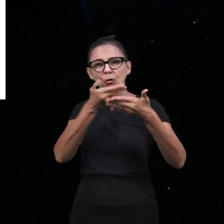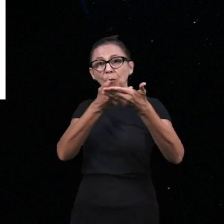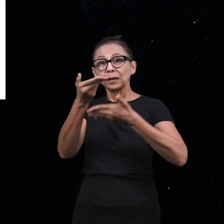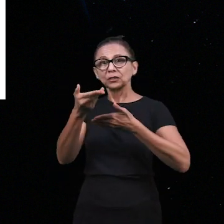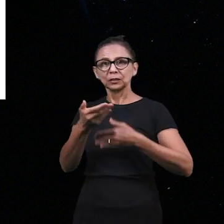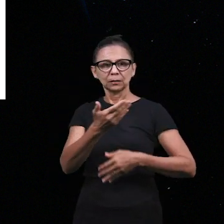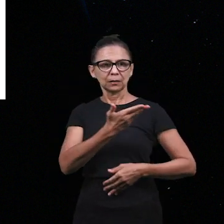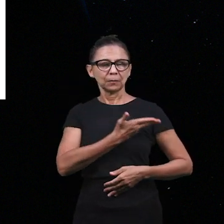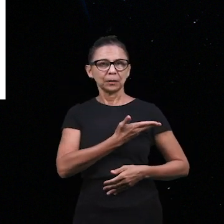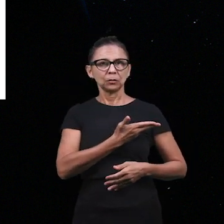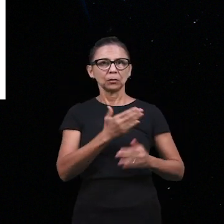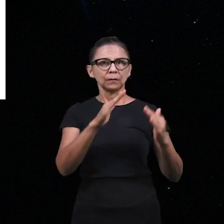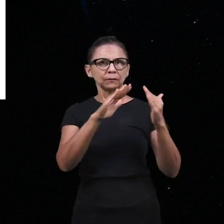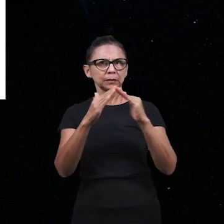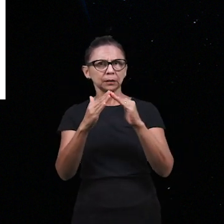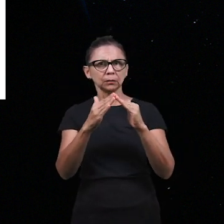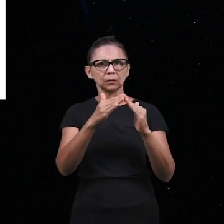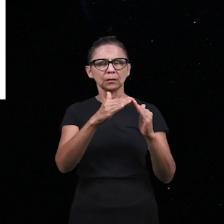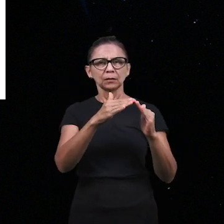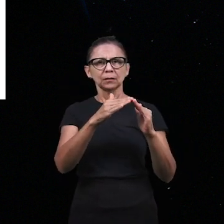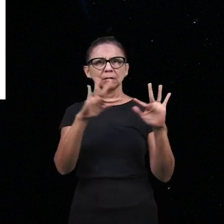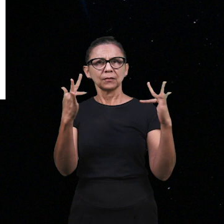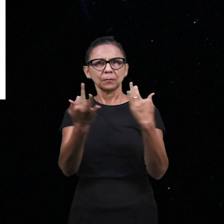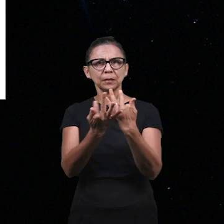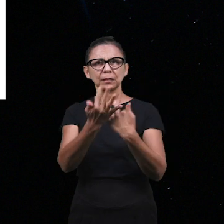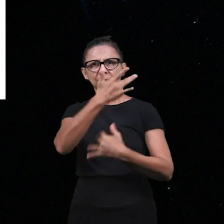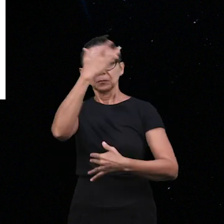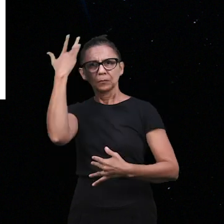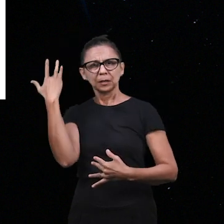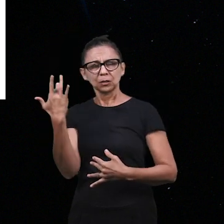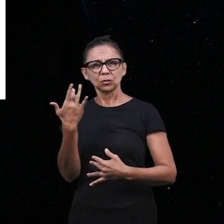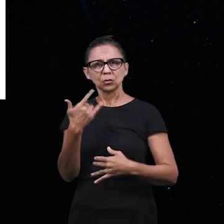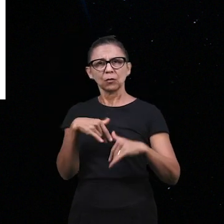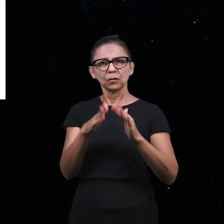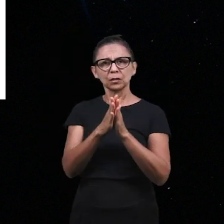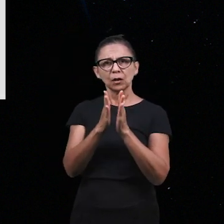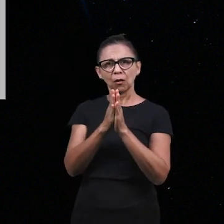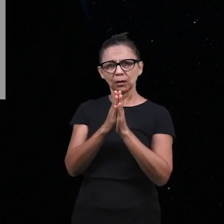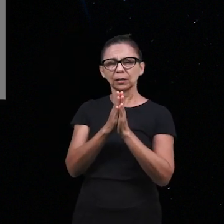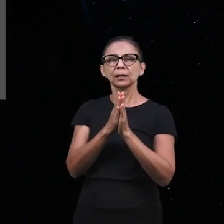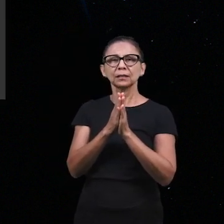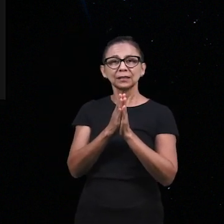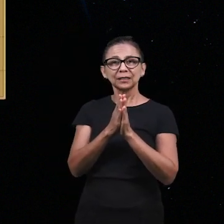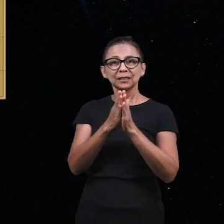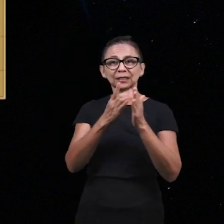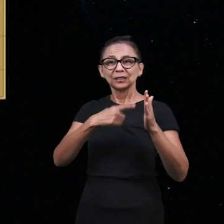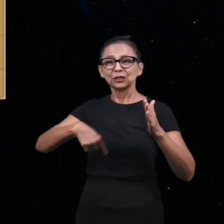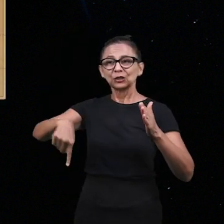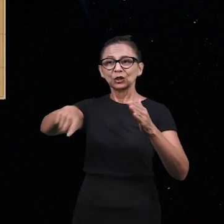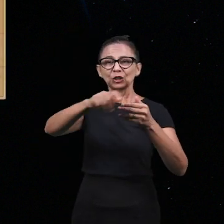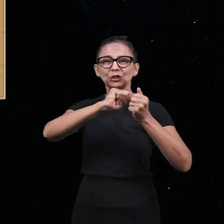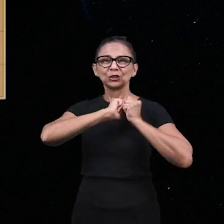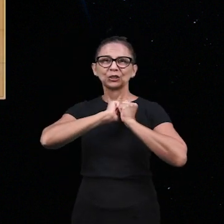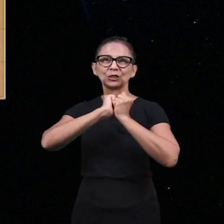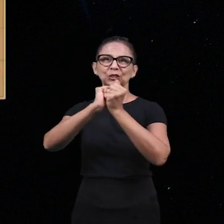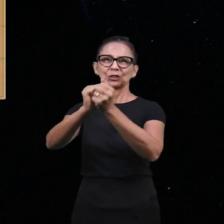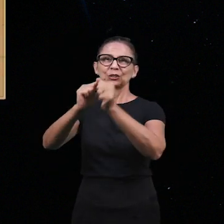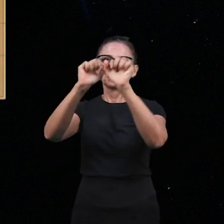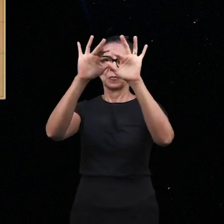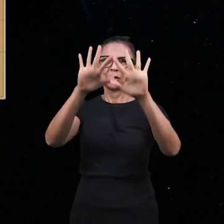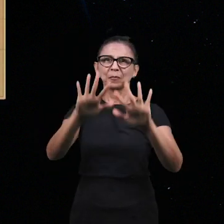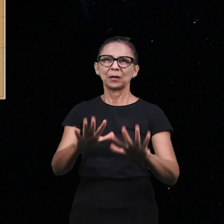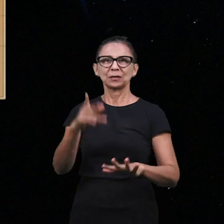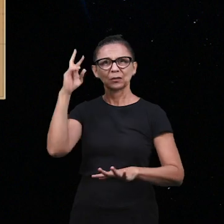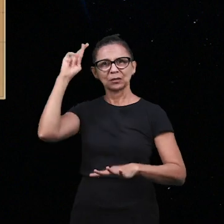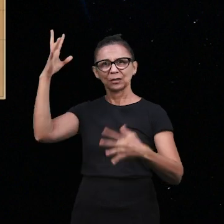para amigos, vizinhos, parentes, pessoas por quem você está orando. E juntos receberemos uma grande bênção